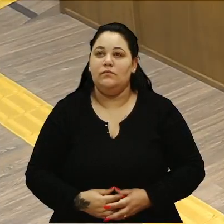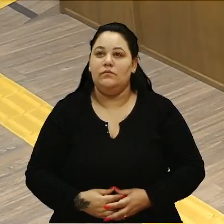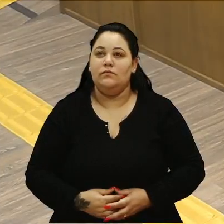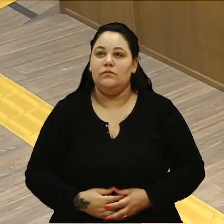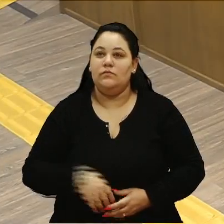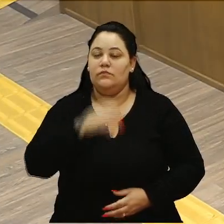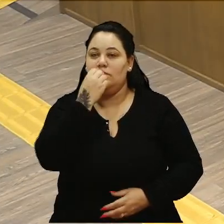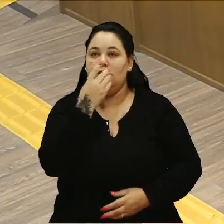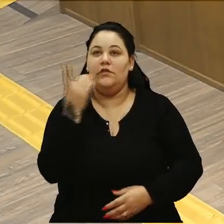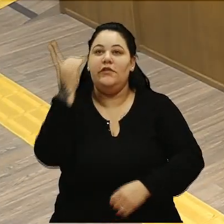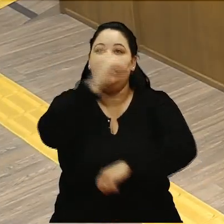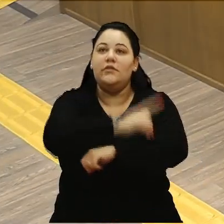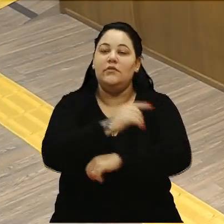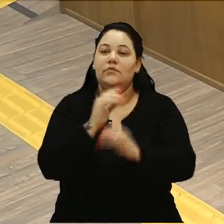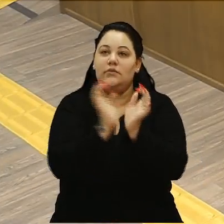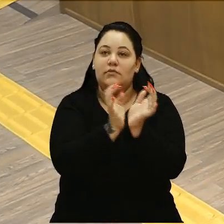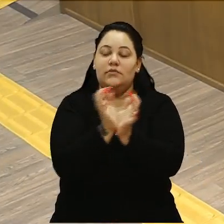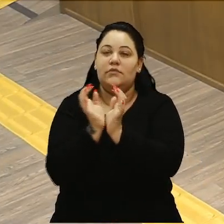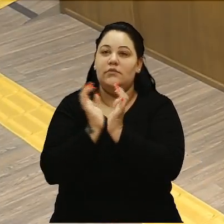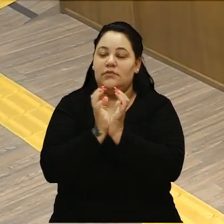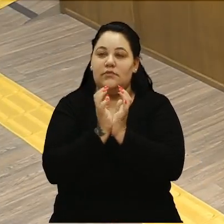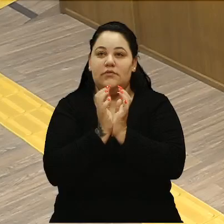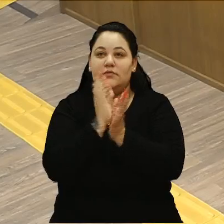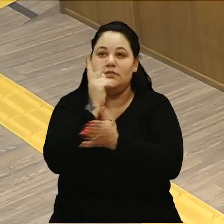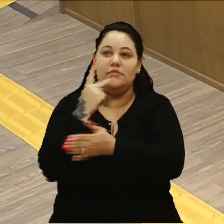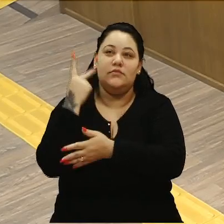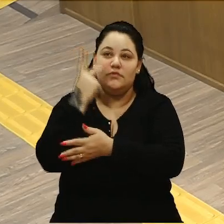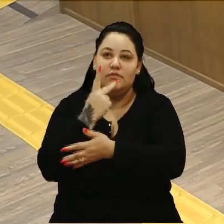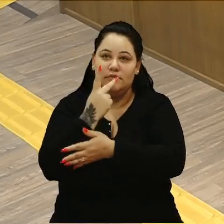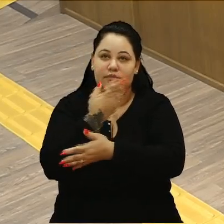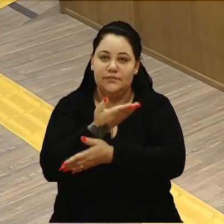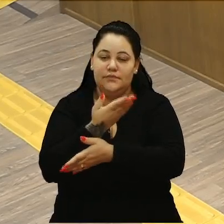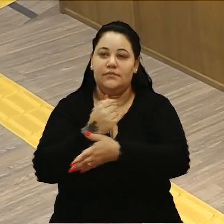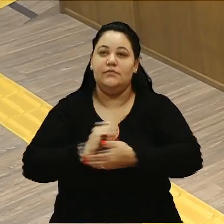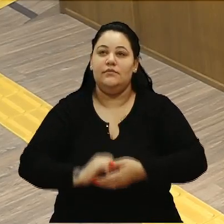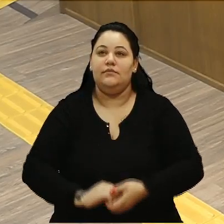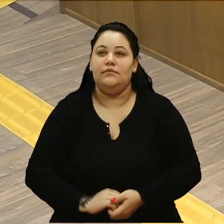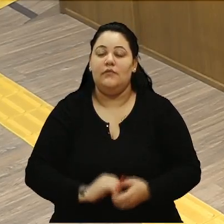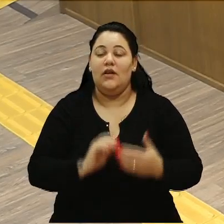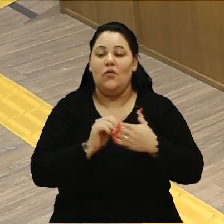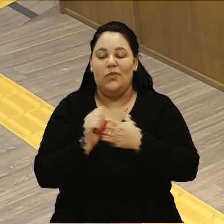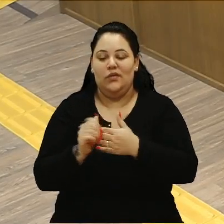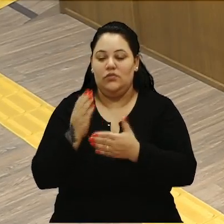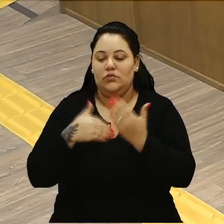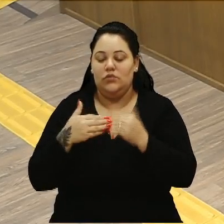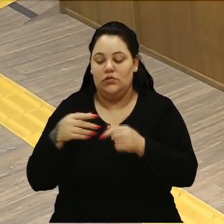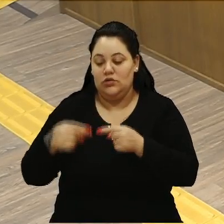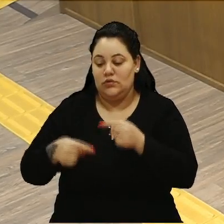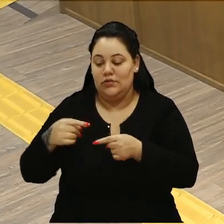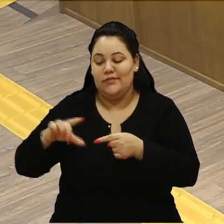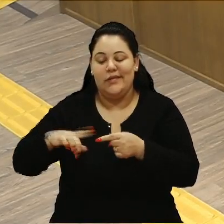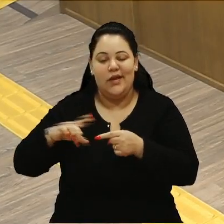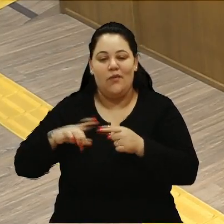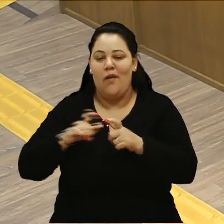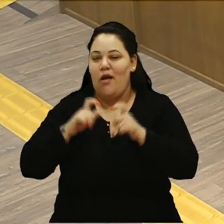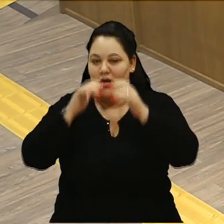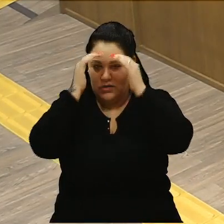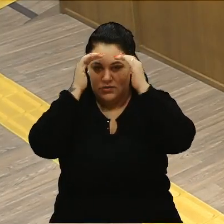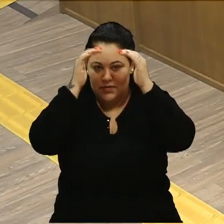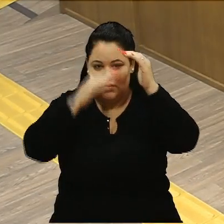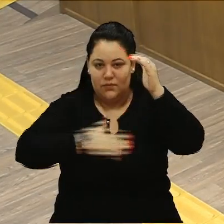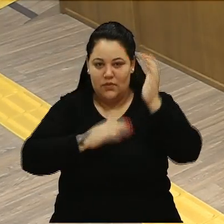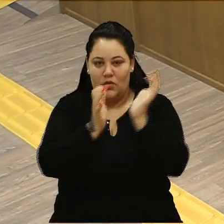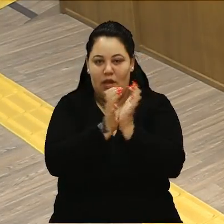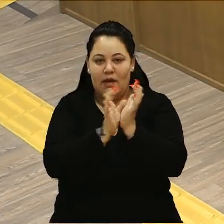Bom dia, colegas vereadoras e vereadores. Acompanhando a discussão, tenho o maior respeito pelo meu colega vereador